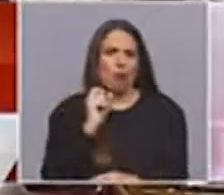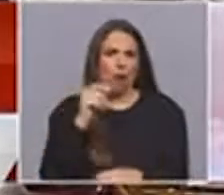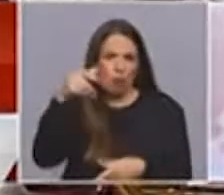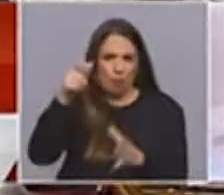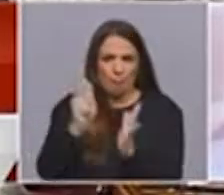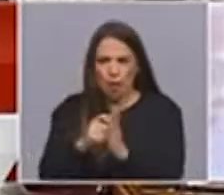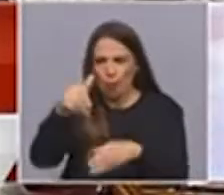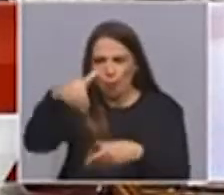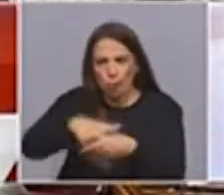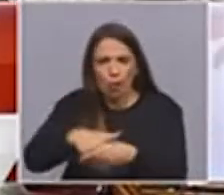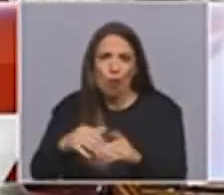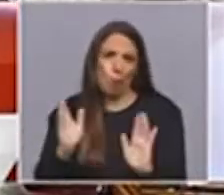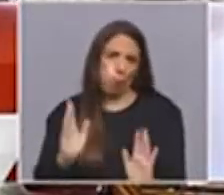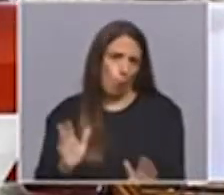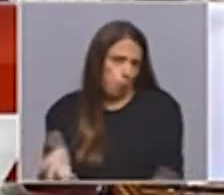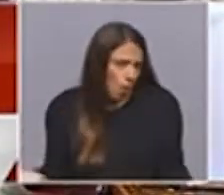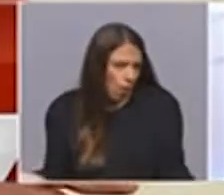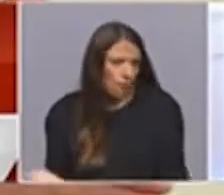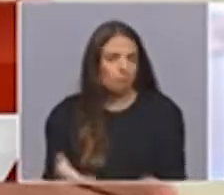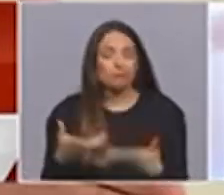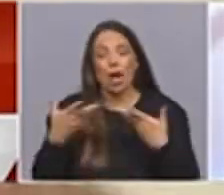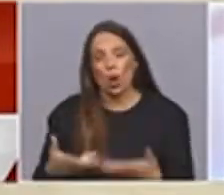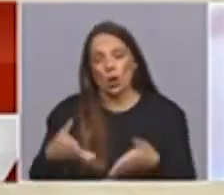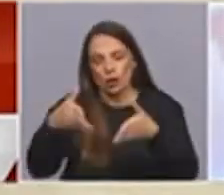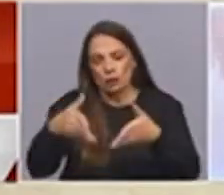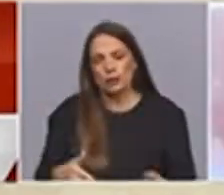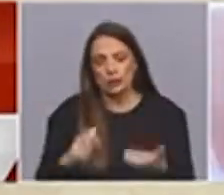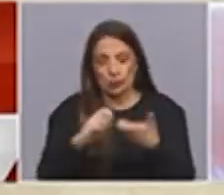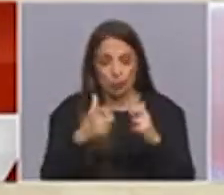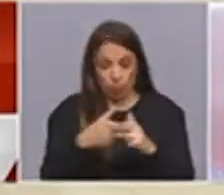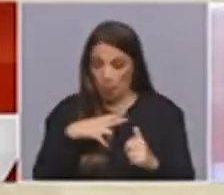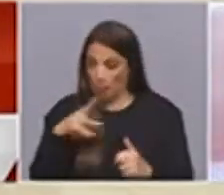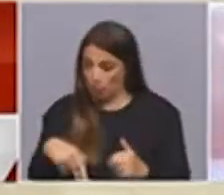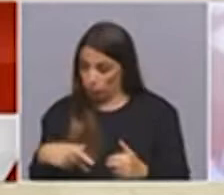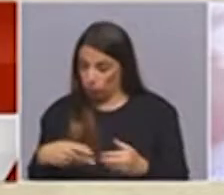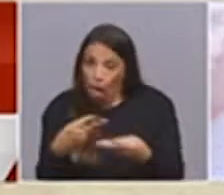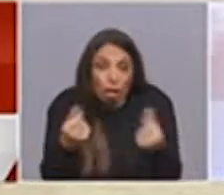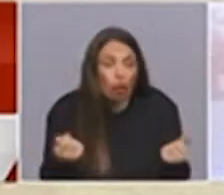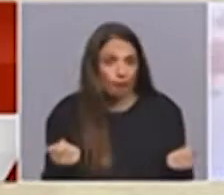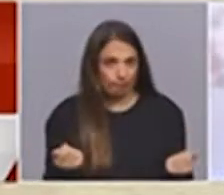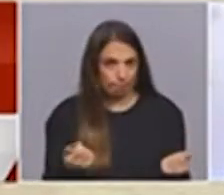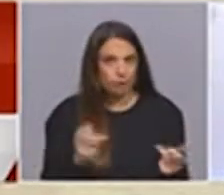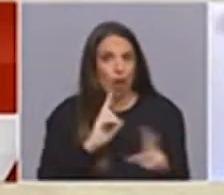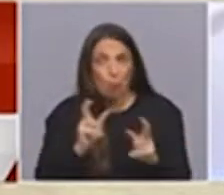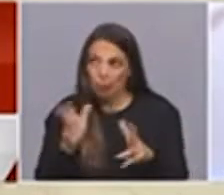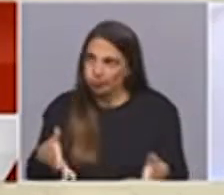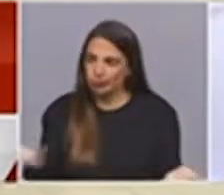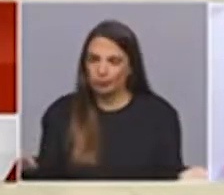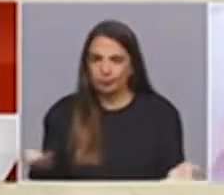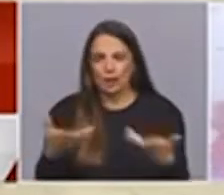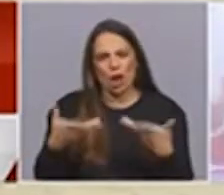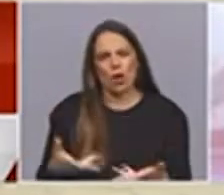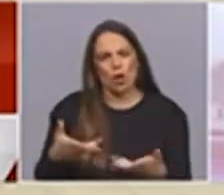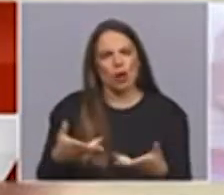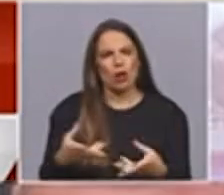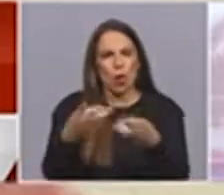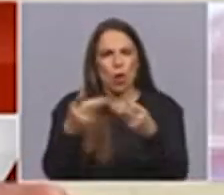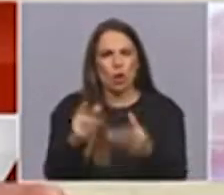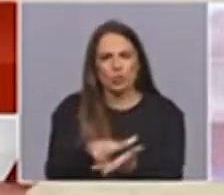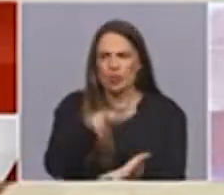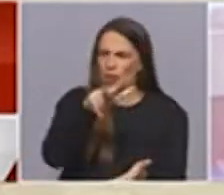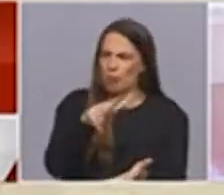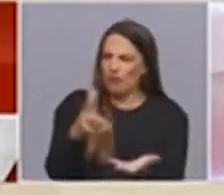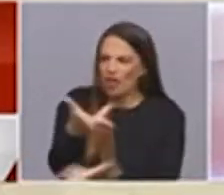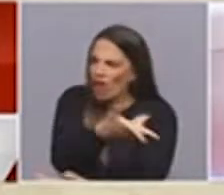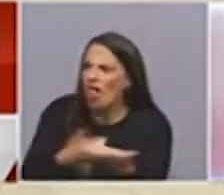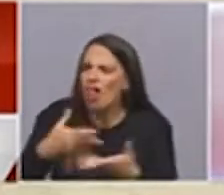O momento em que estamos é o de encontrar respostas e soluções para os problemas do país. Não era nem o momento de discutir a aprovação de um orçamento, qualquer que fosse o